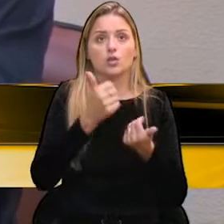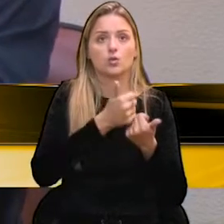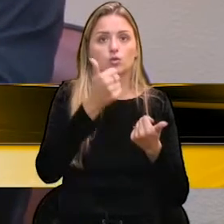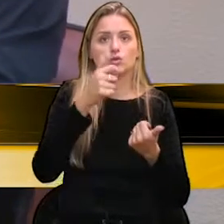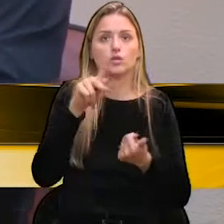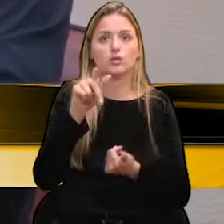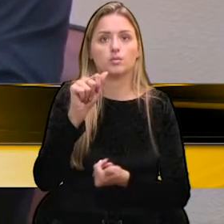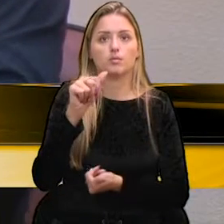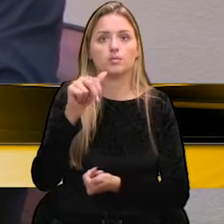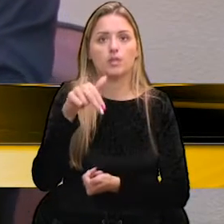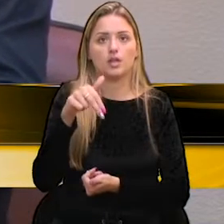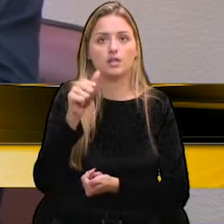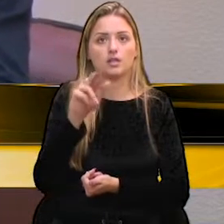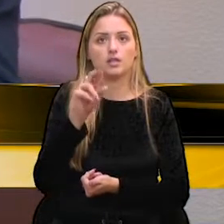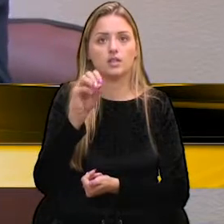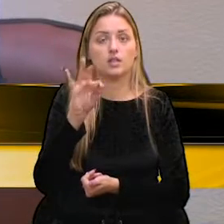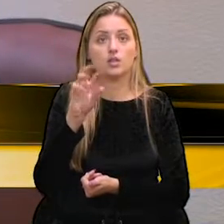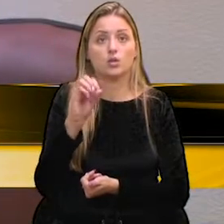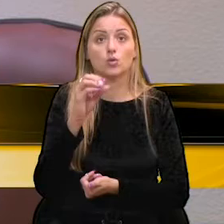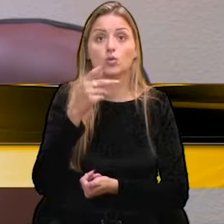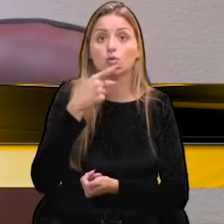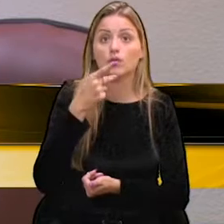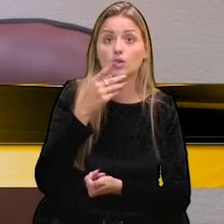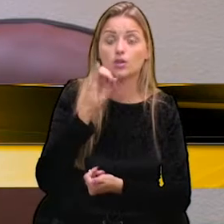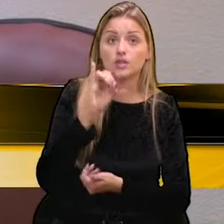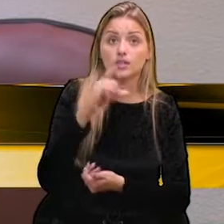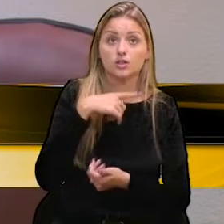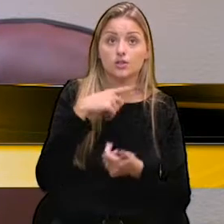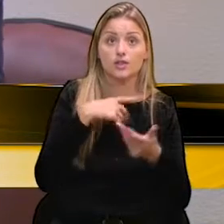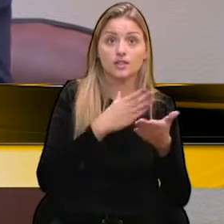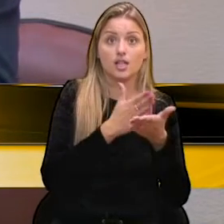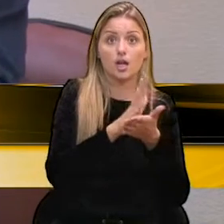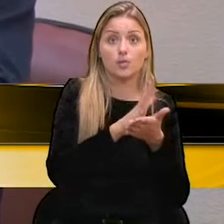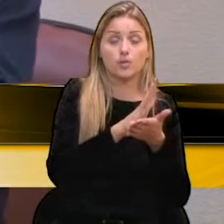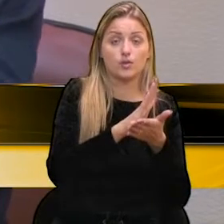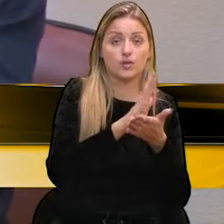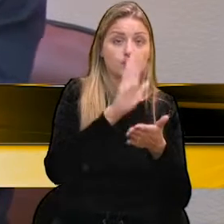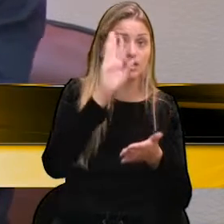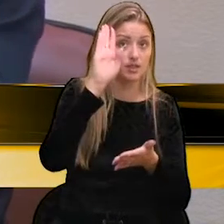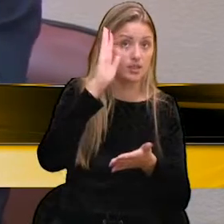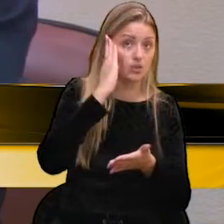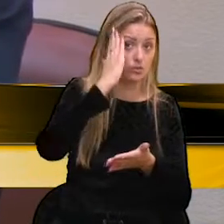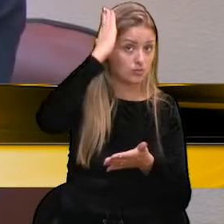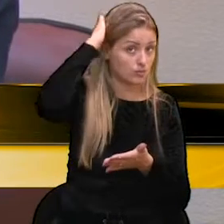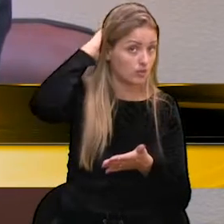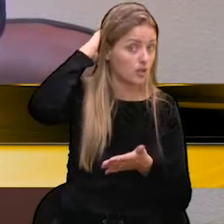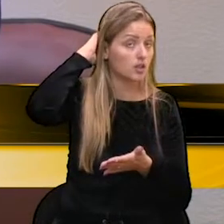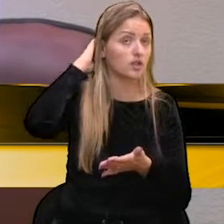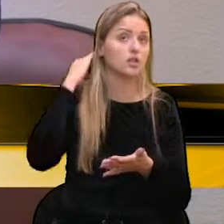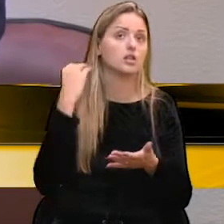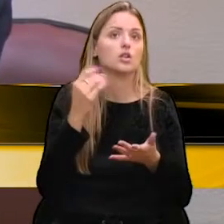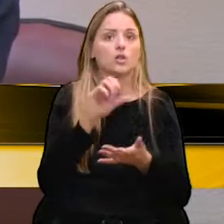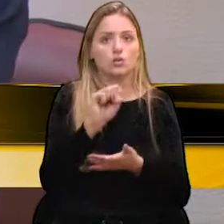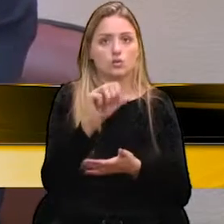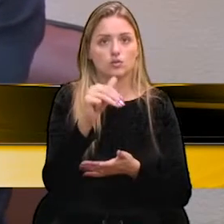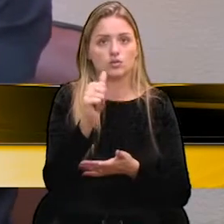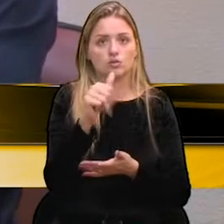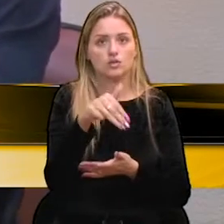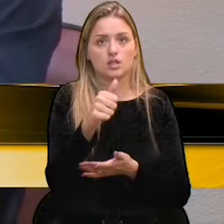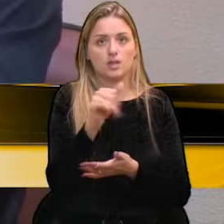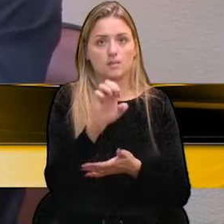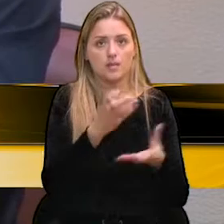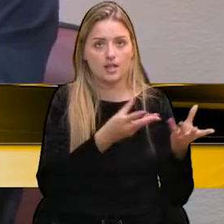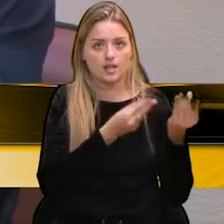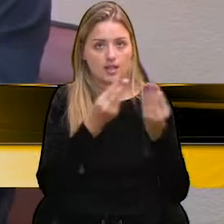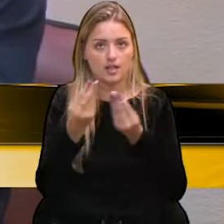senhor Panaroto, disse que se houvesse autorização por parte do chefe de gabinete e do prefeito, o SAMAI